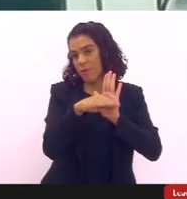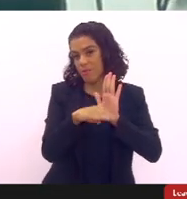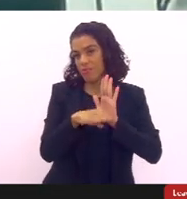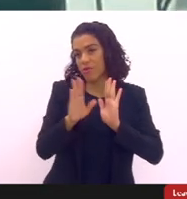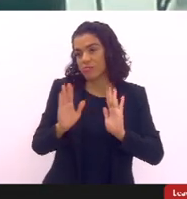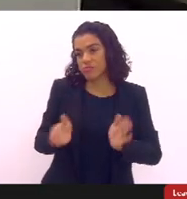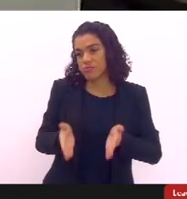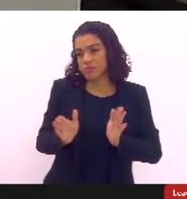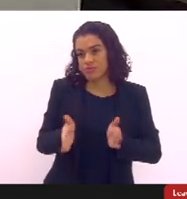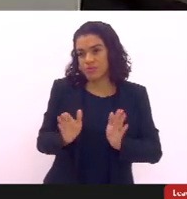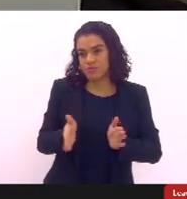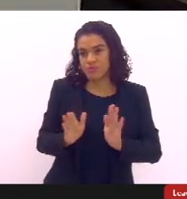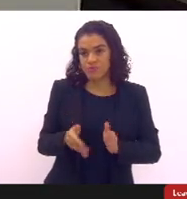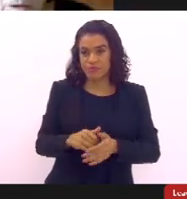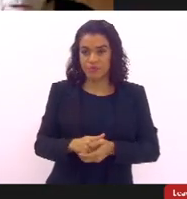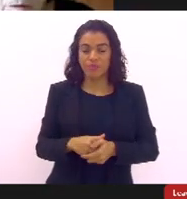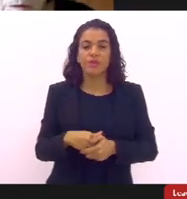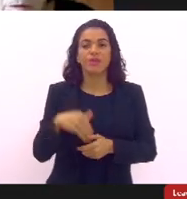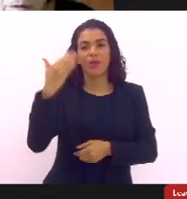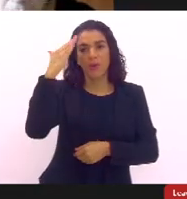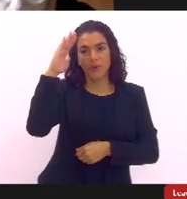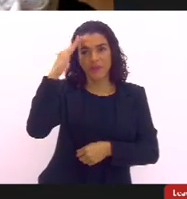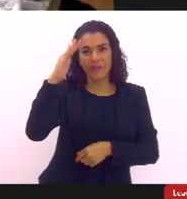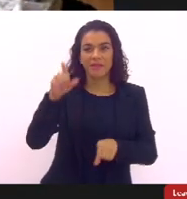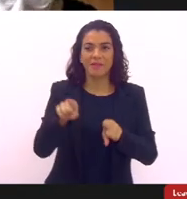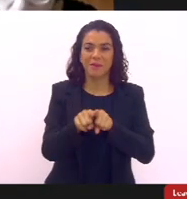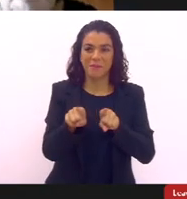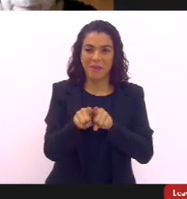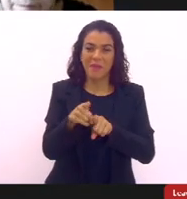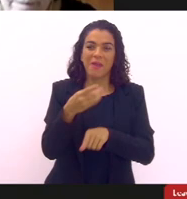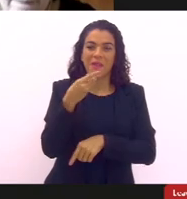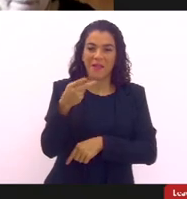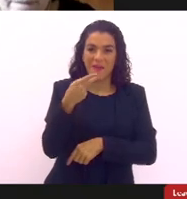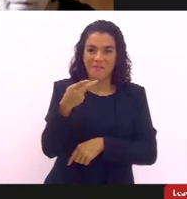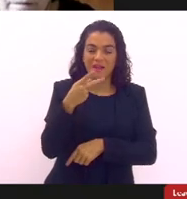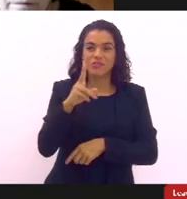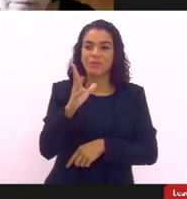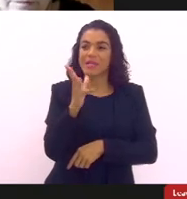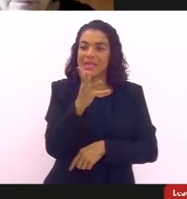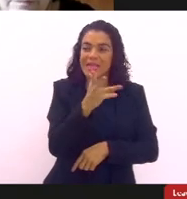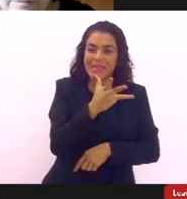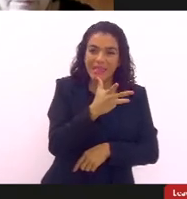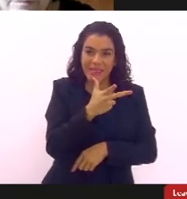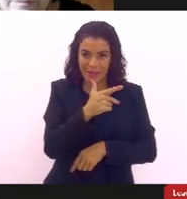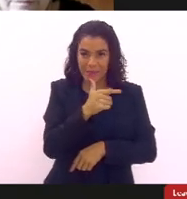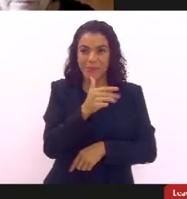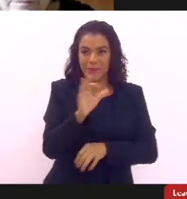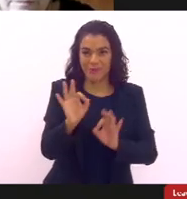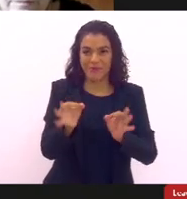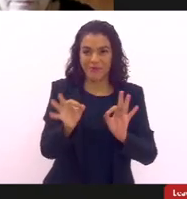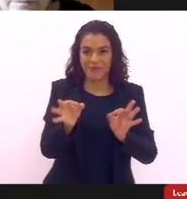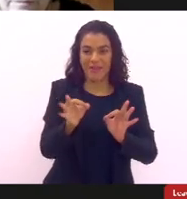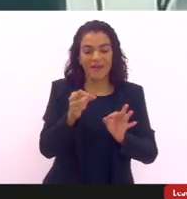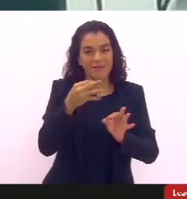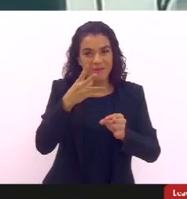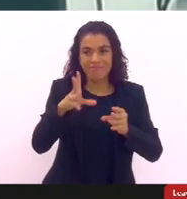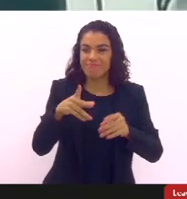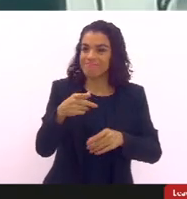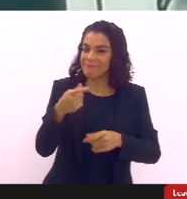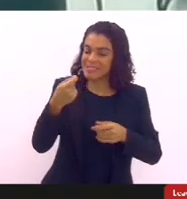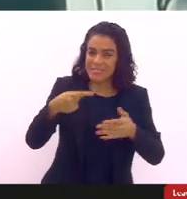tá? E eu entendo também a ansiedade quando ela fala da demora, né? É importante a gente sempre citar isso. Parece